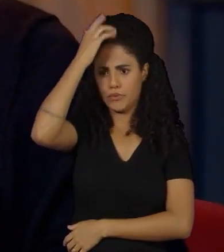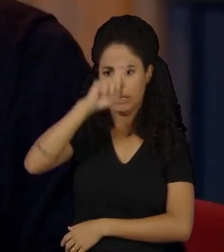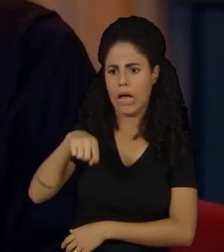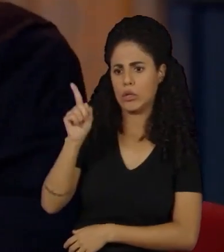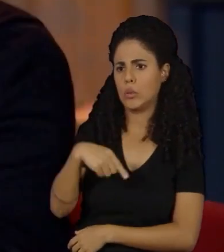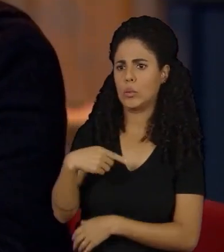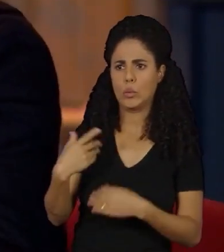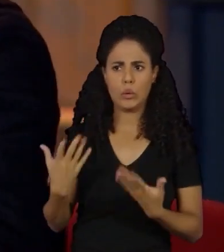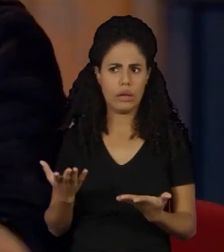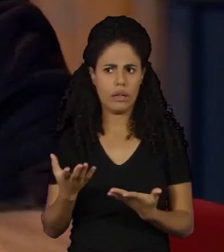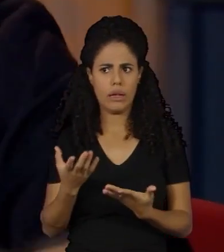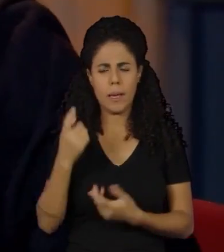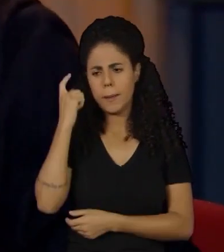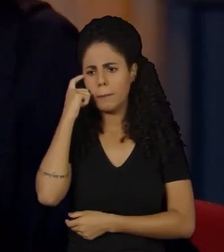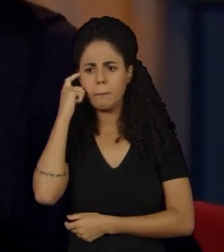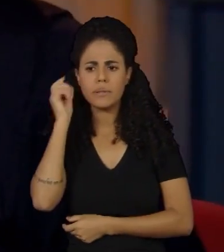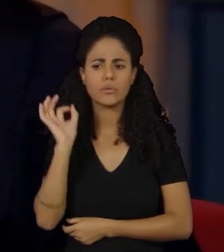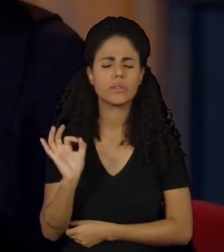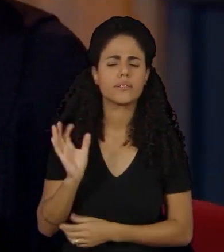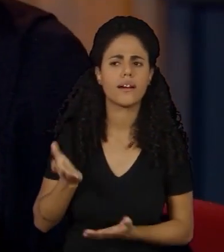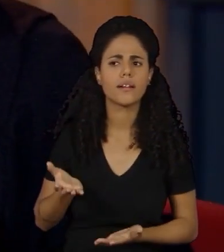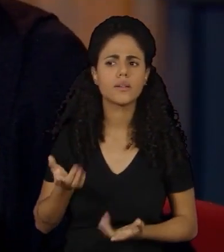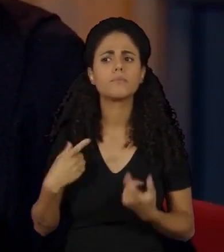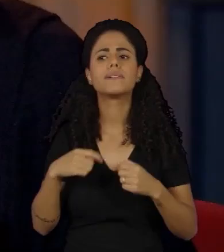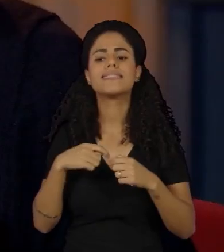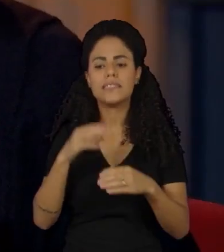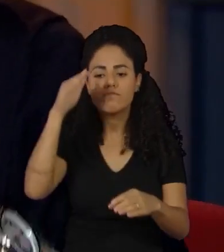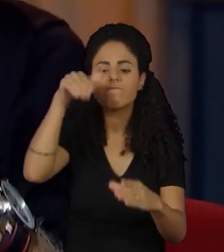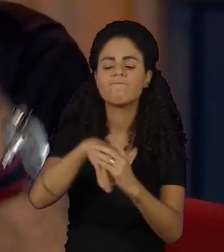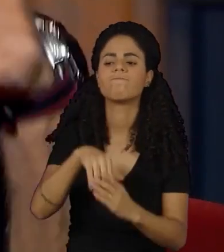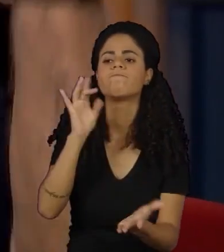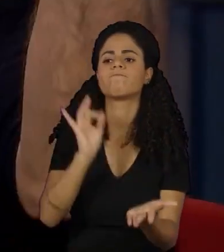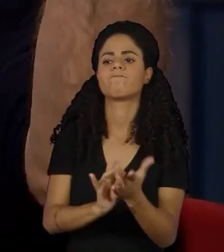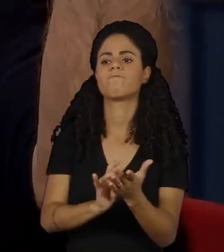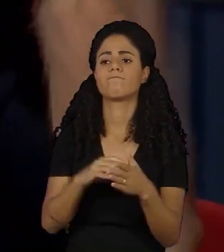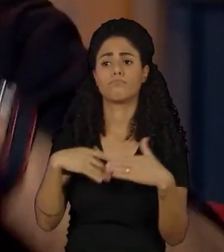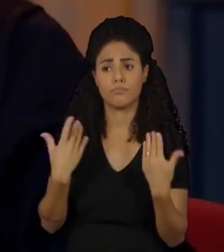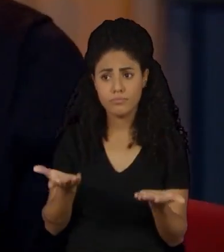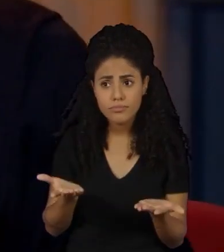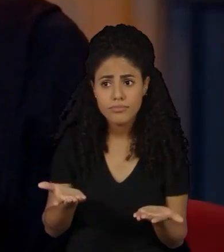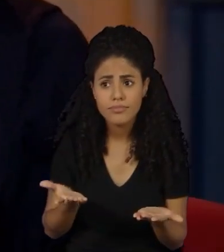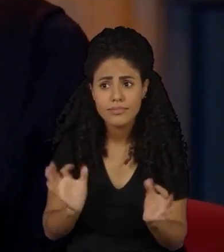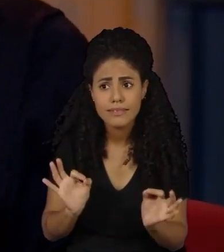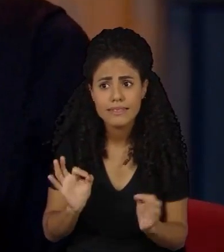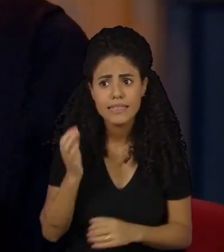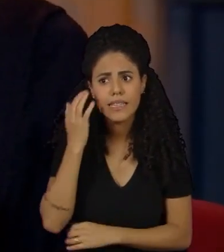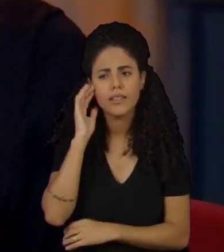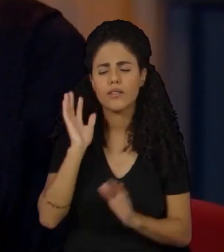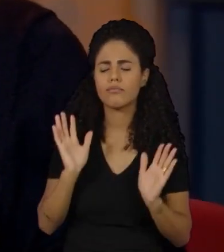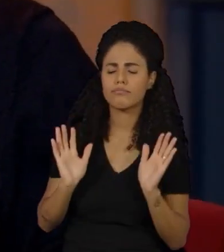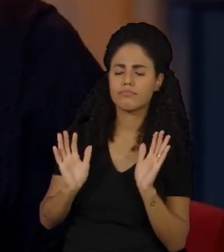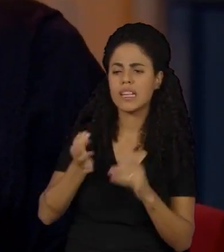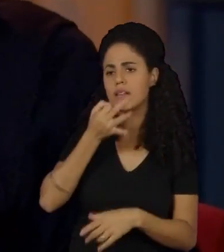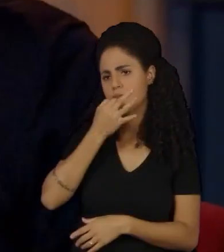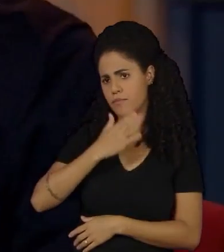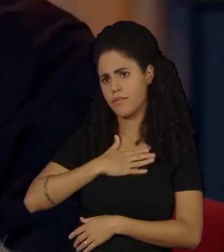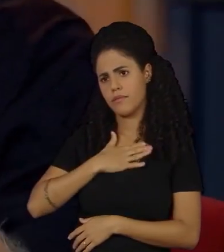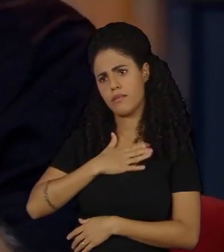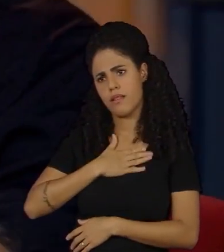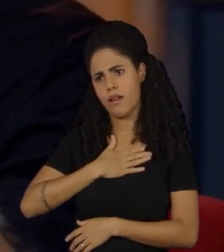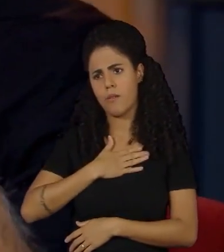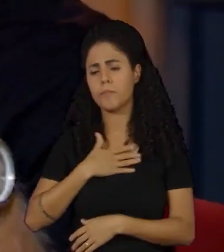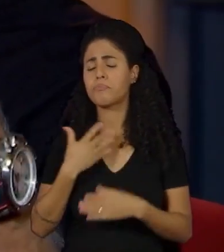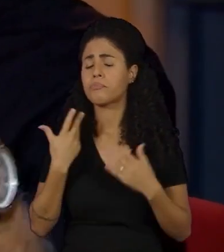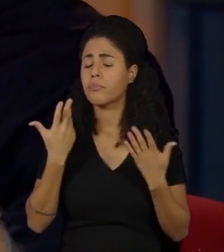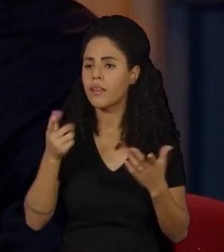a pessoa não pensou direitinho que quem faz isso tá elegendo quem tá na frente né então é uma coisa que é